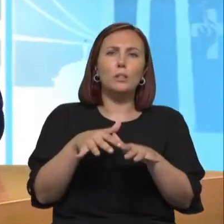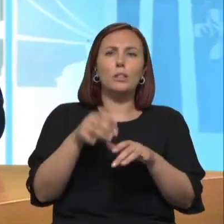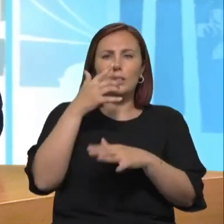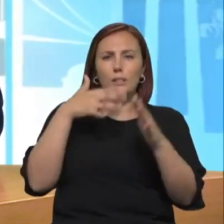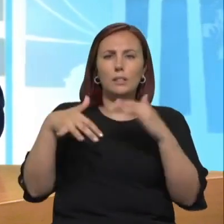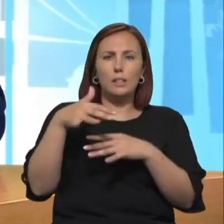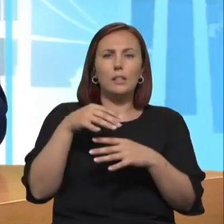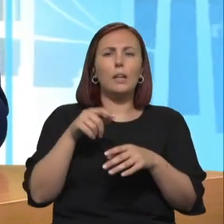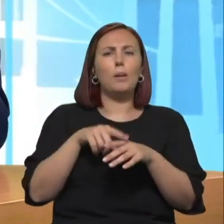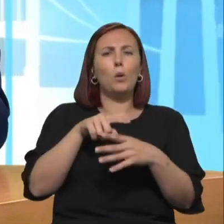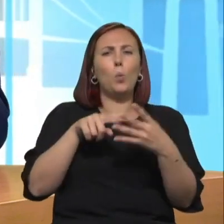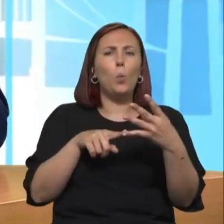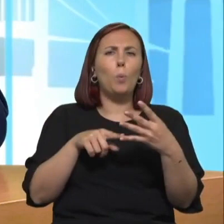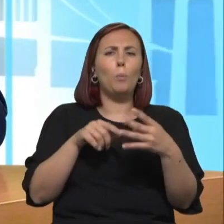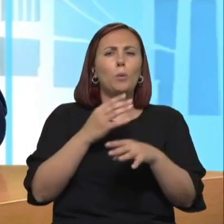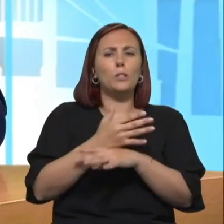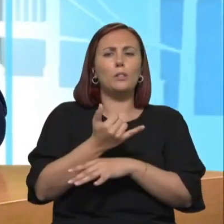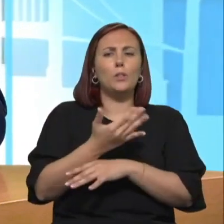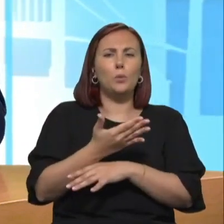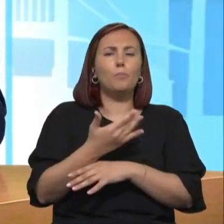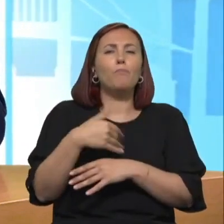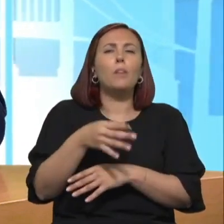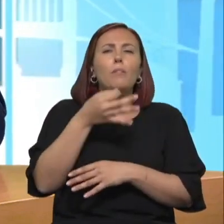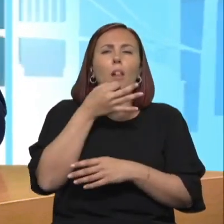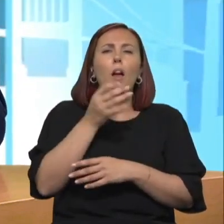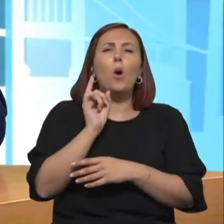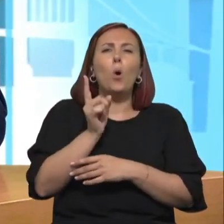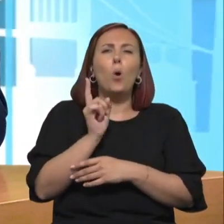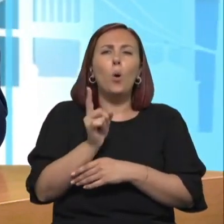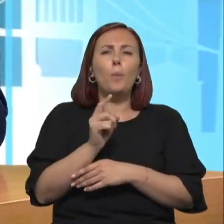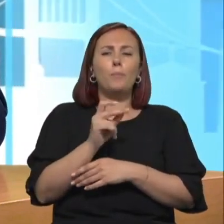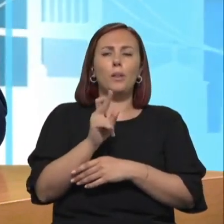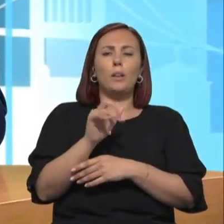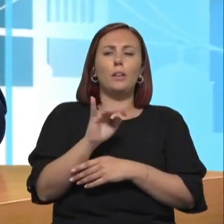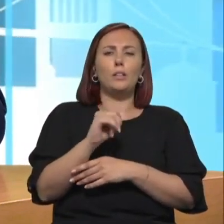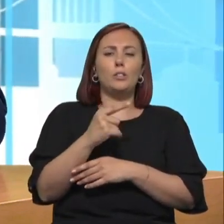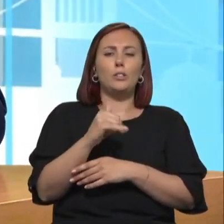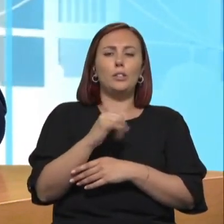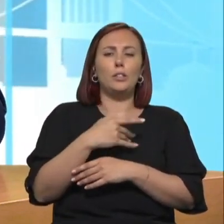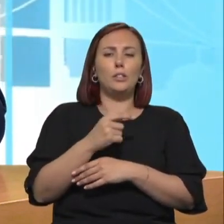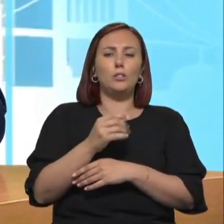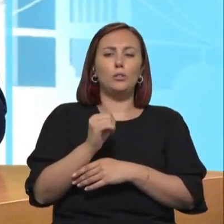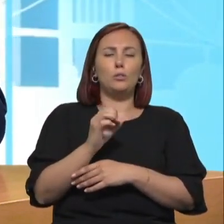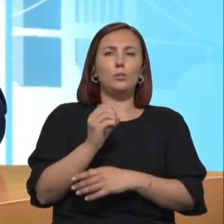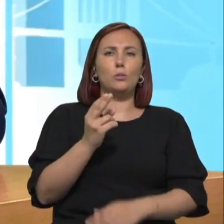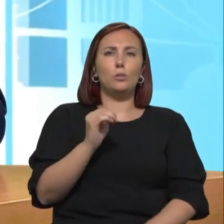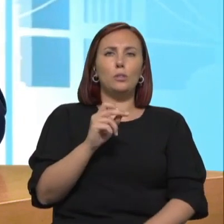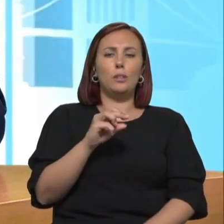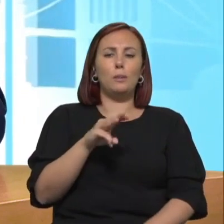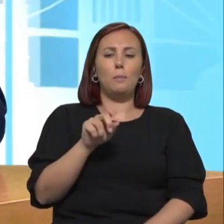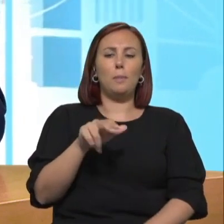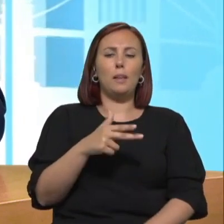XXI. E de que é que vamos falar? Vamos falar de Aristides Sousa Mendes. Aristides Sousa Mendes, que teve realmente aquela